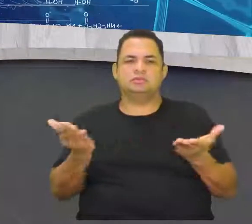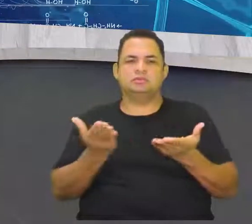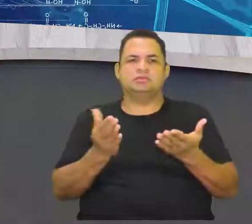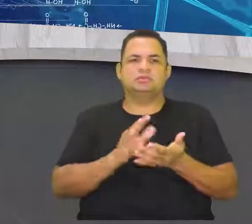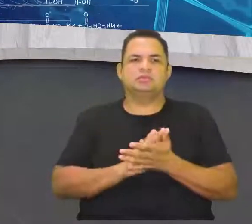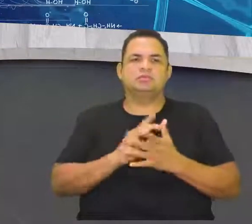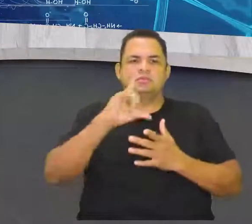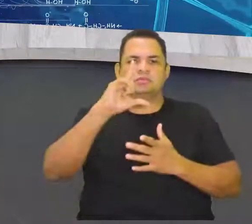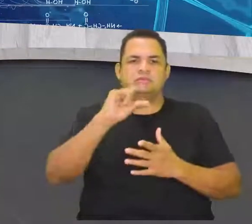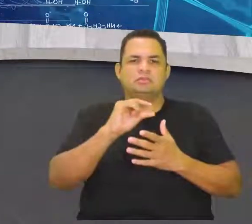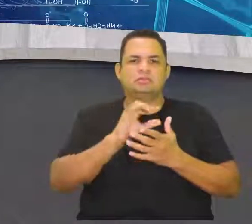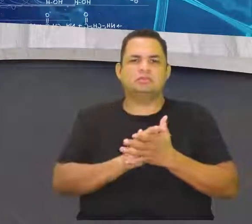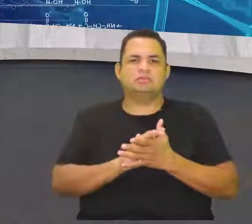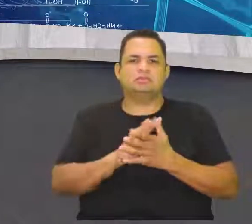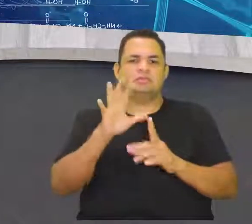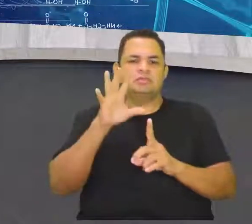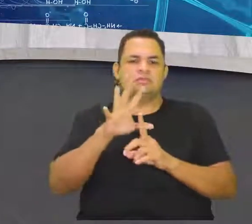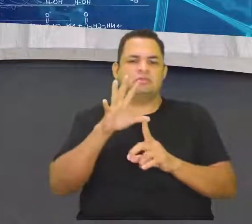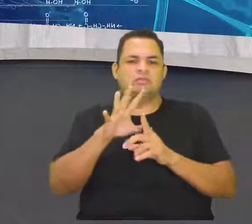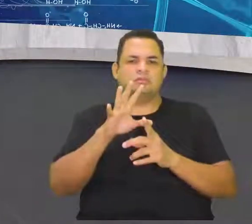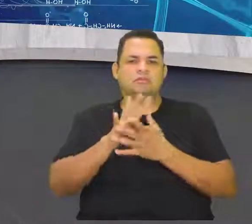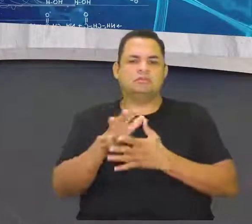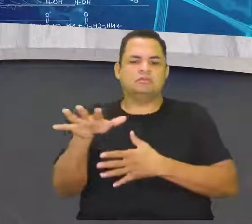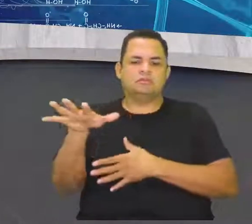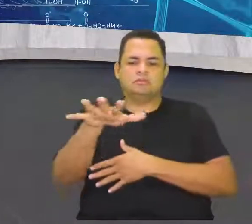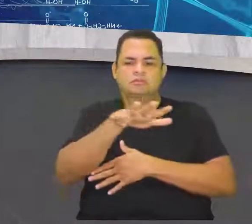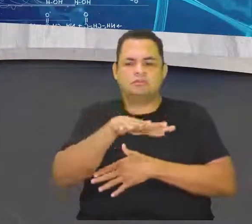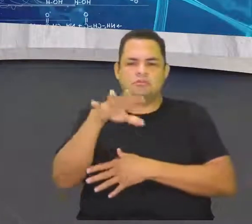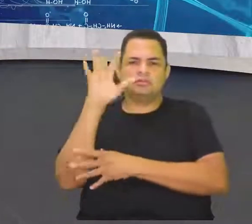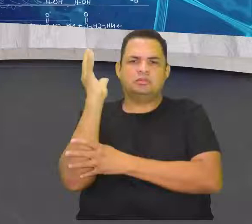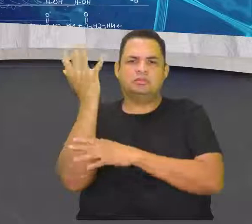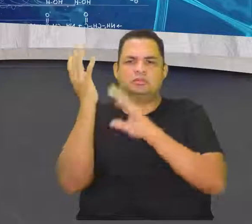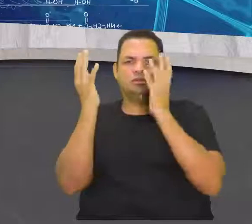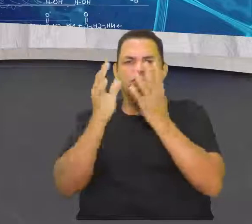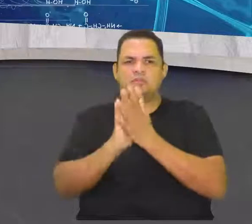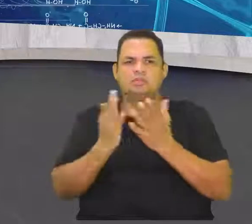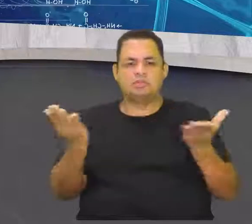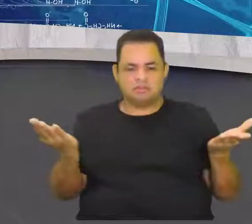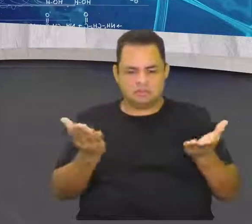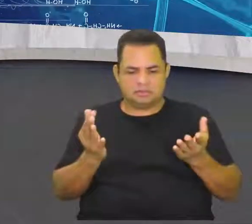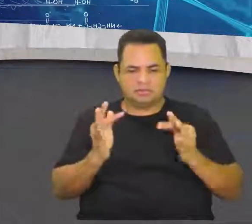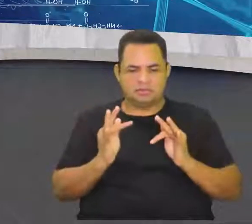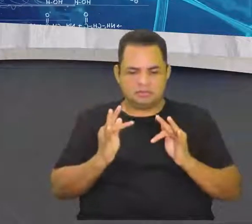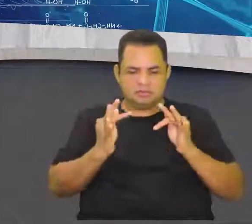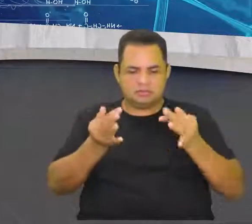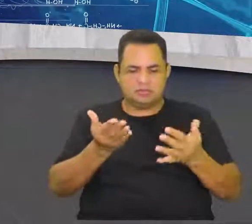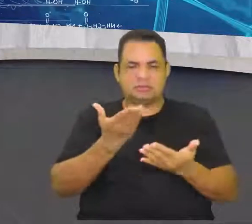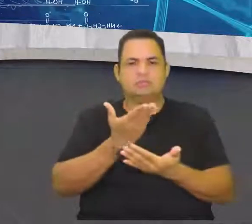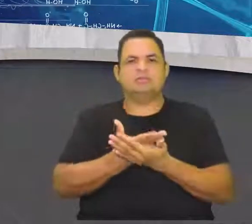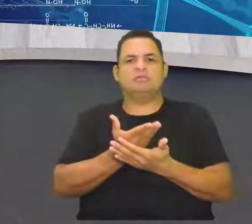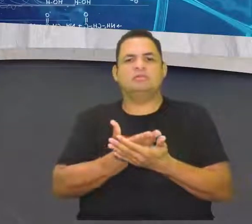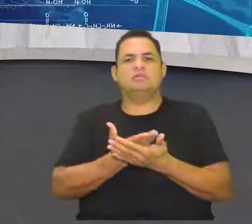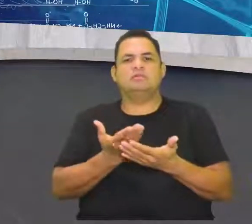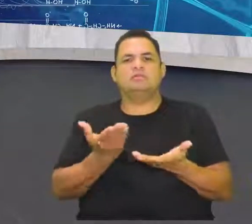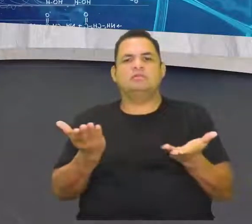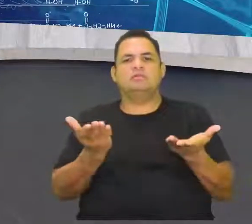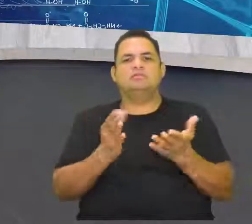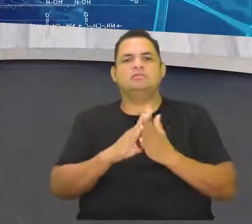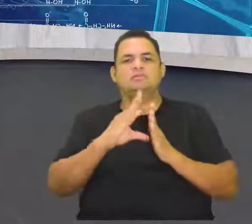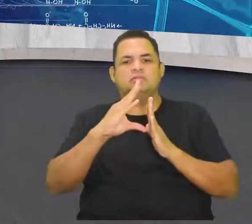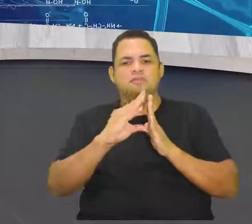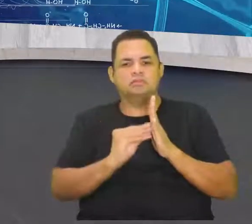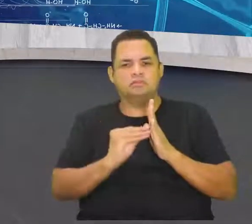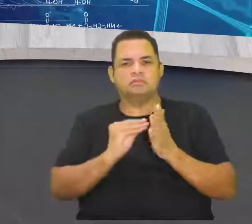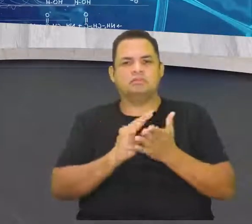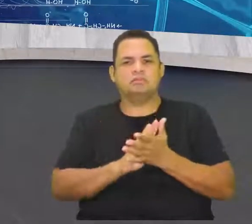assim diminuir os seus impactos ao meio ambiente. E aí a gente encerra mais uma aula com esse conteúdo,